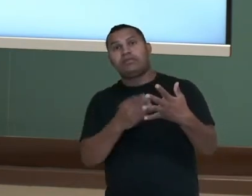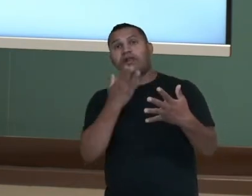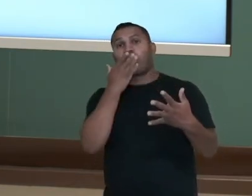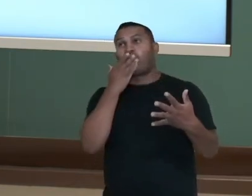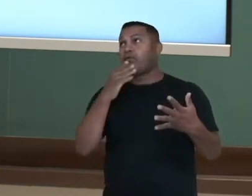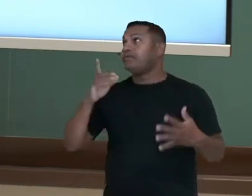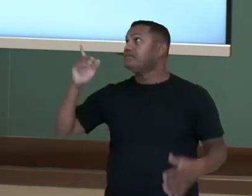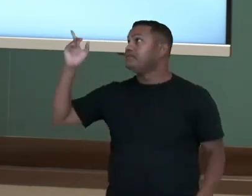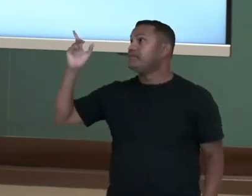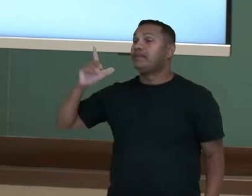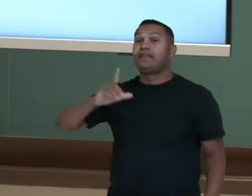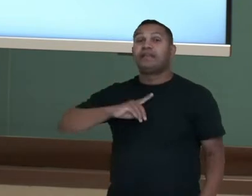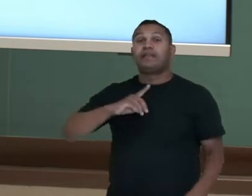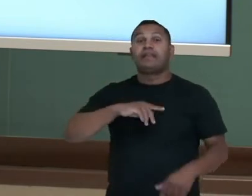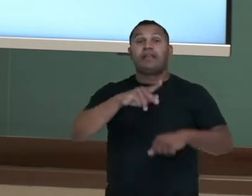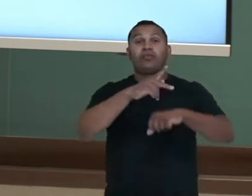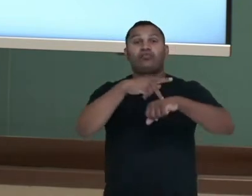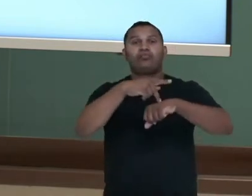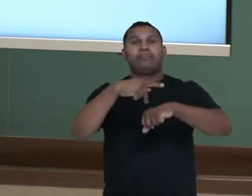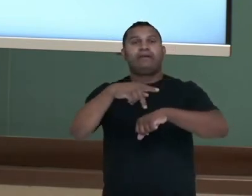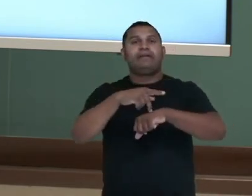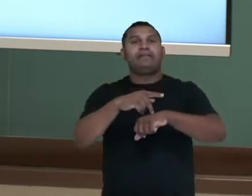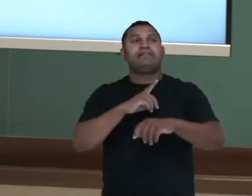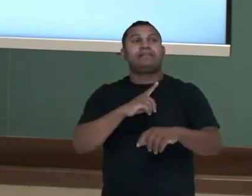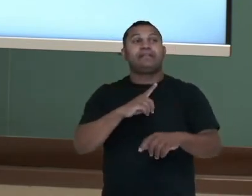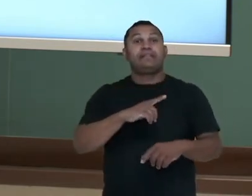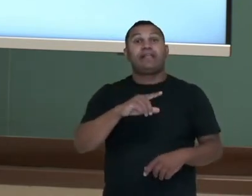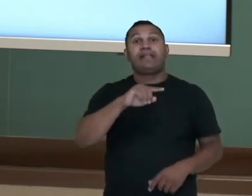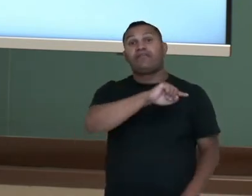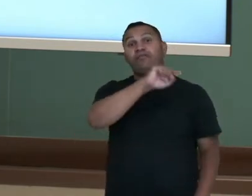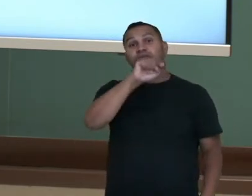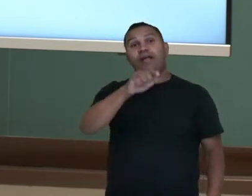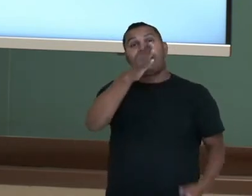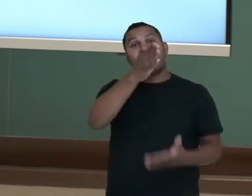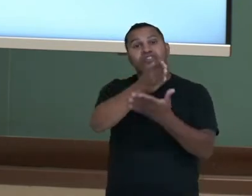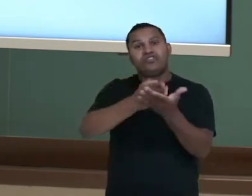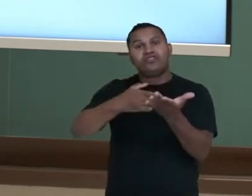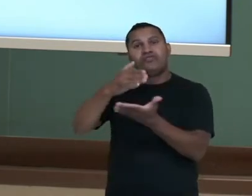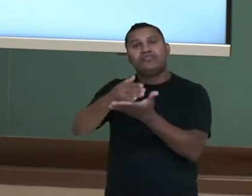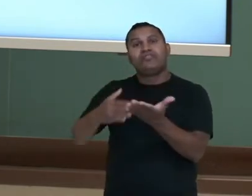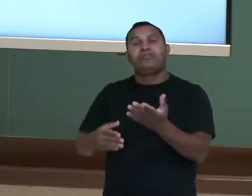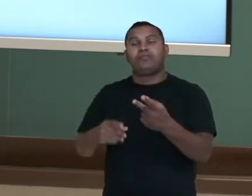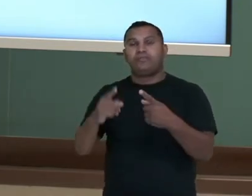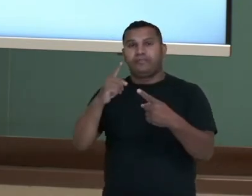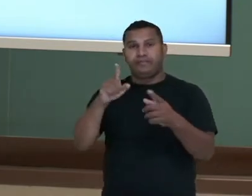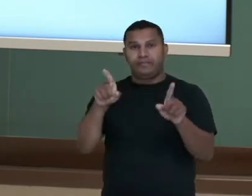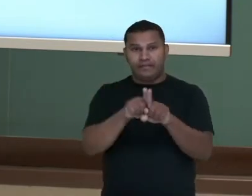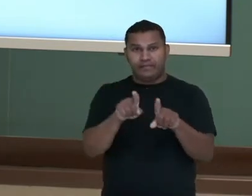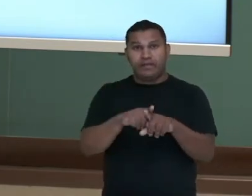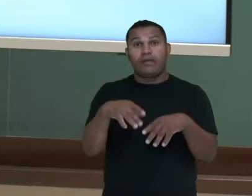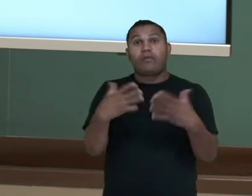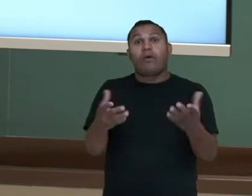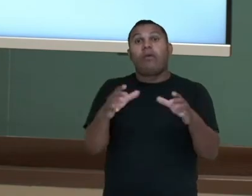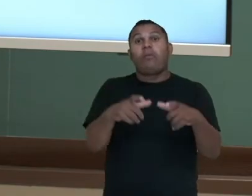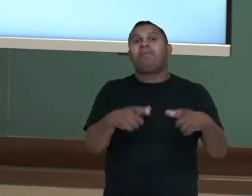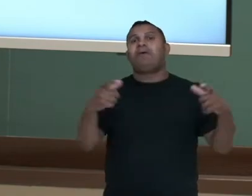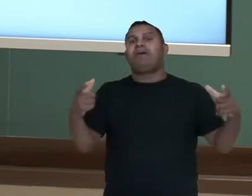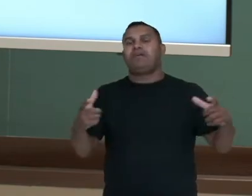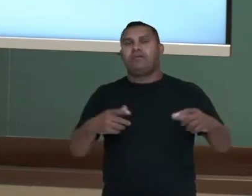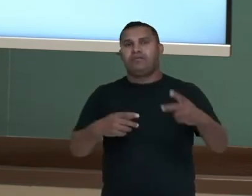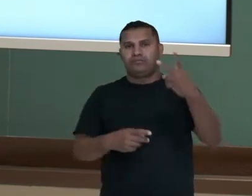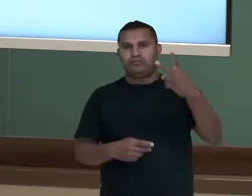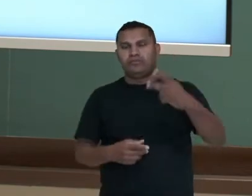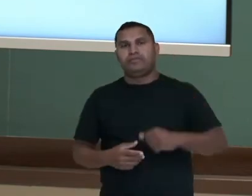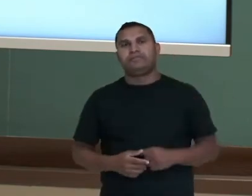africano? E identifique os dois maiores impérios imperialistas na África. Responda a atividade e a gente já faz a